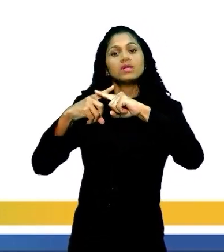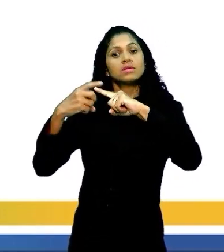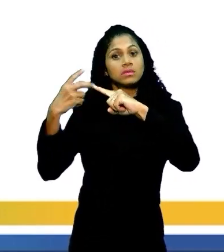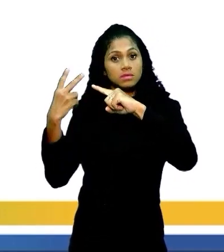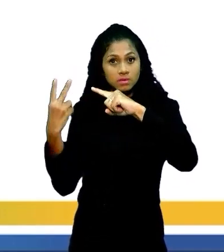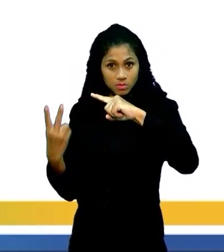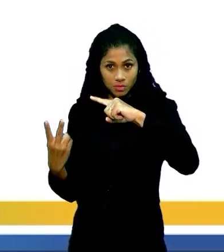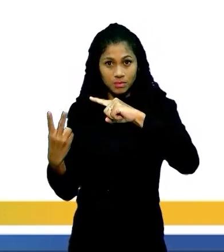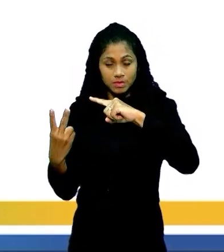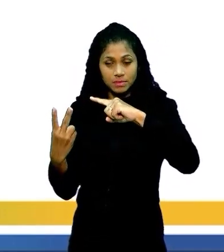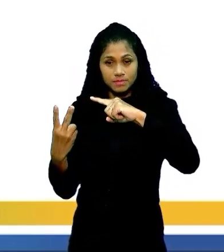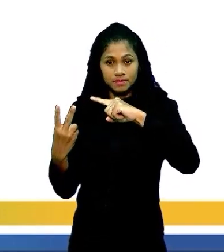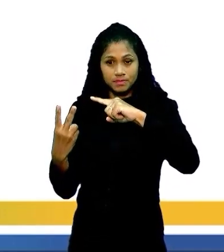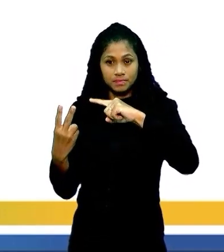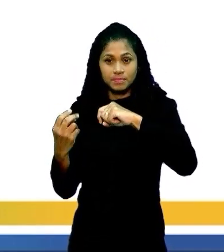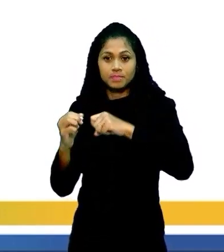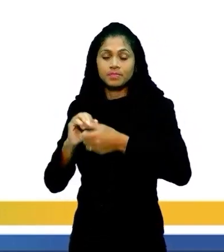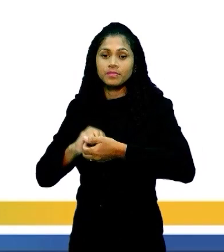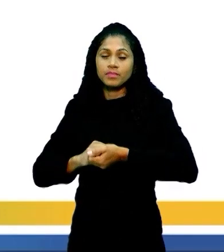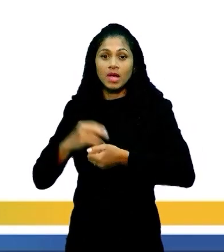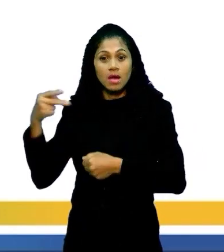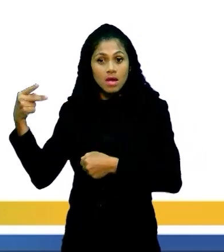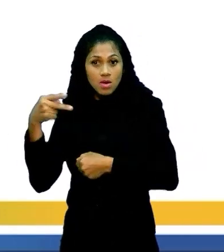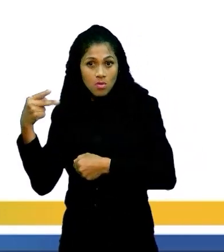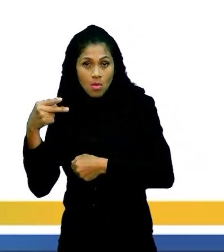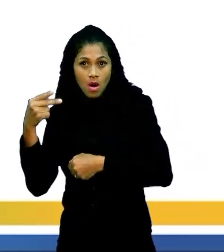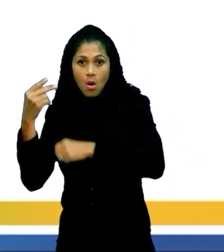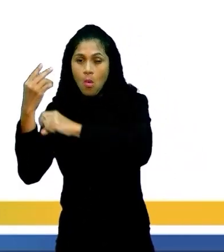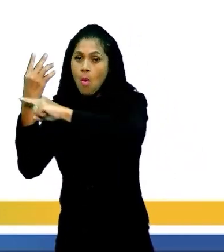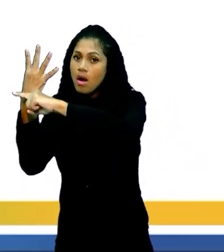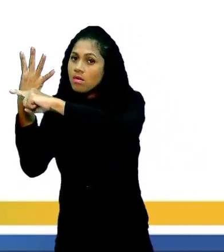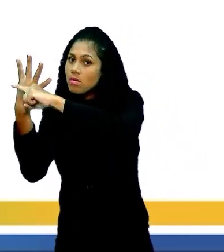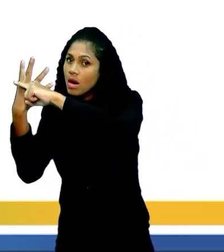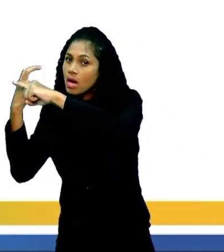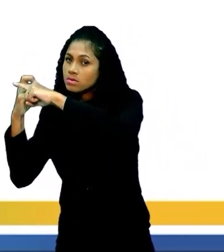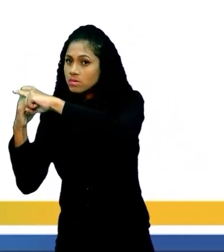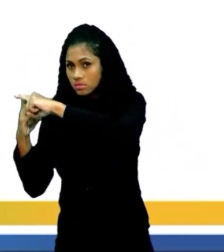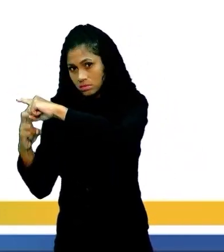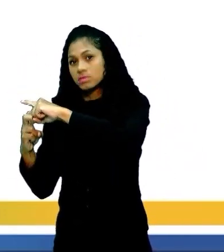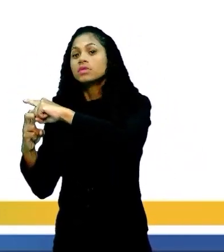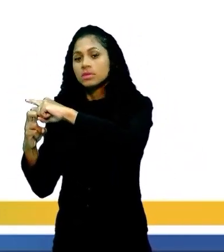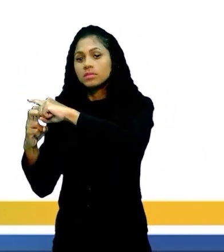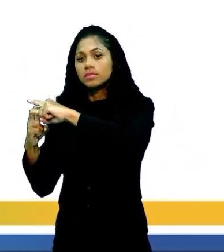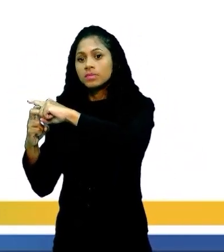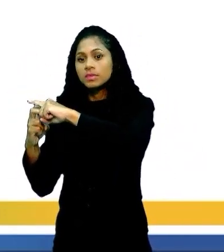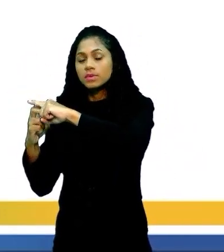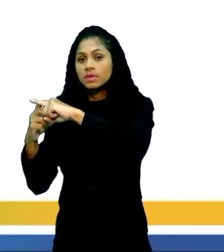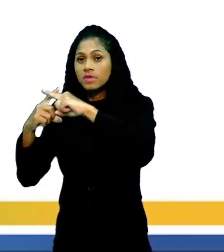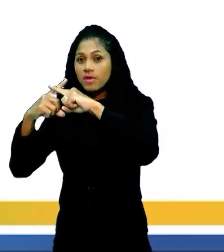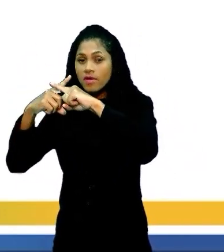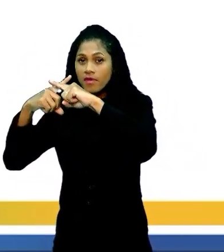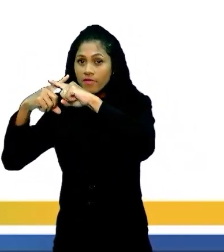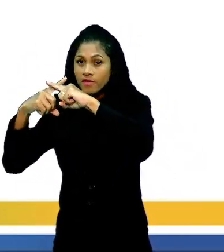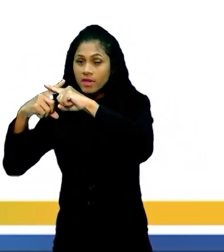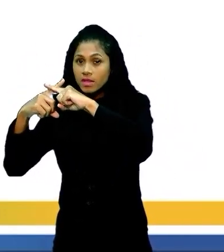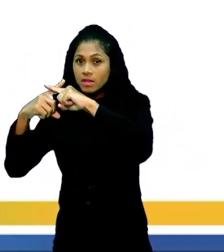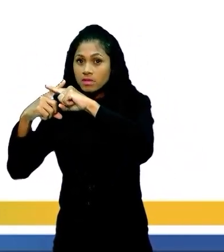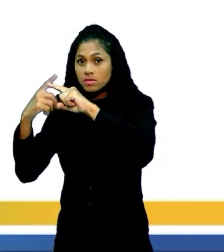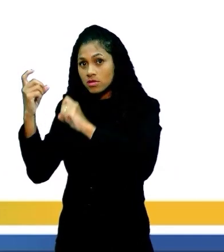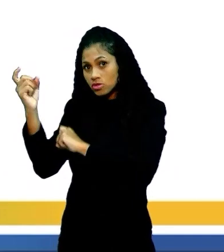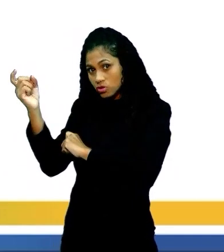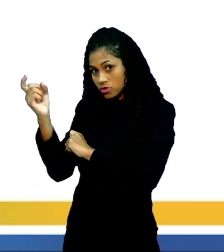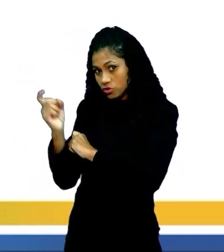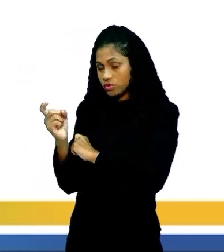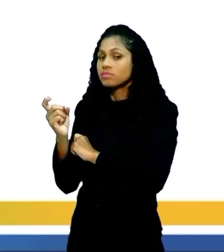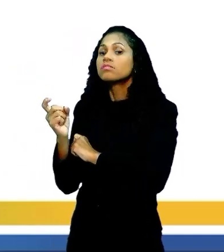açúcar, certo? Que é igual a 4/5, que é o amendoim, vezes X, porque é o que a gente está